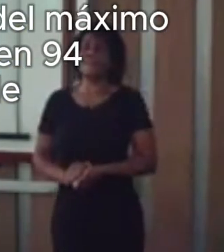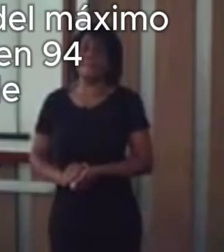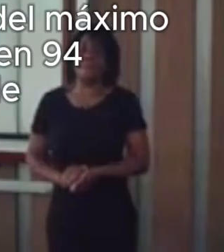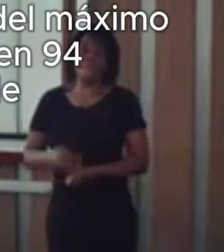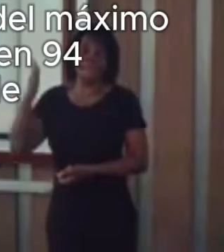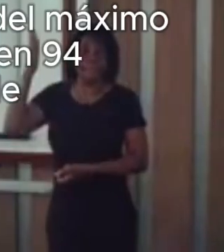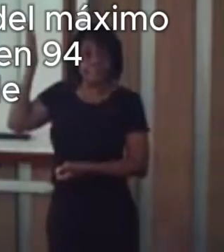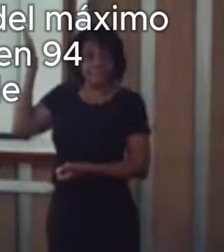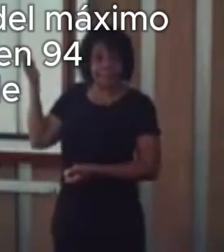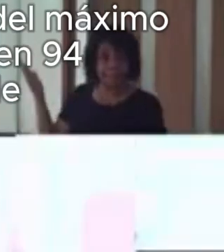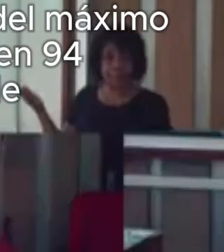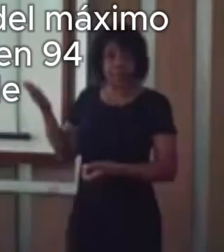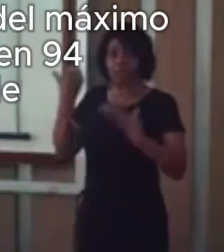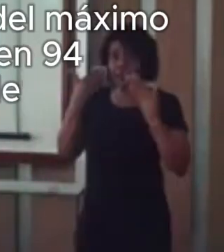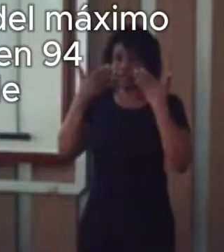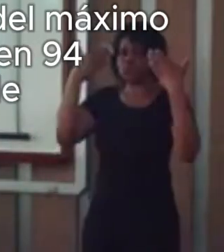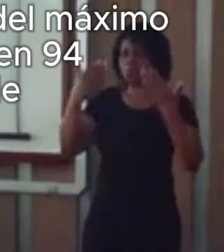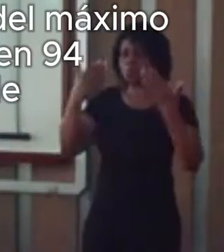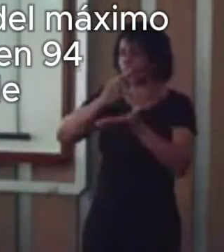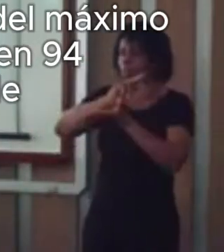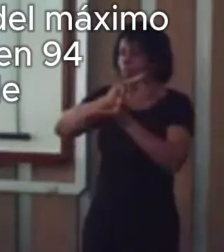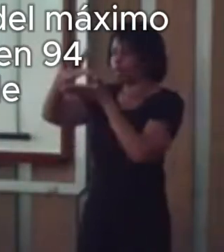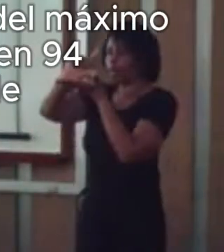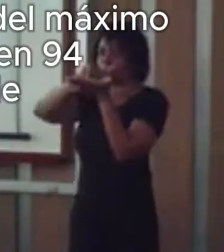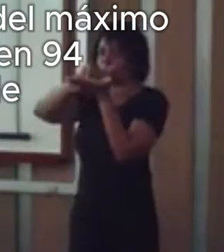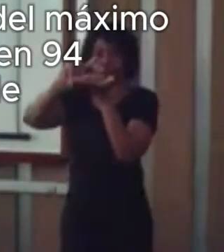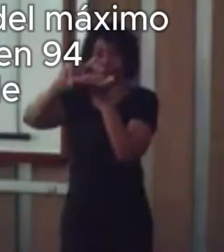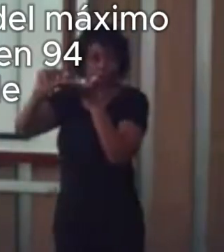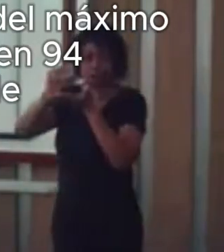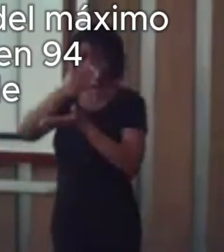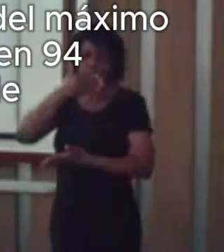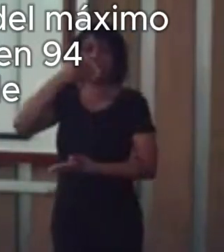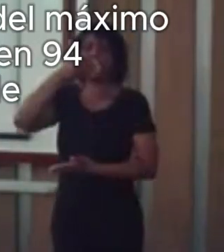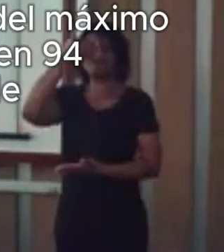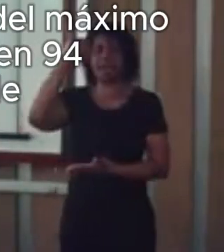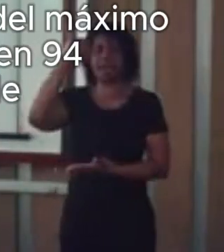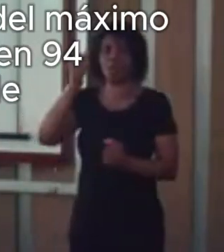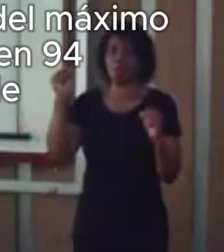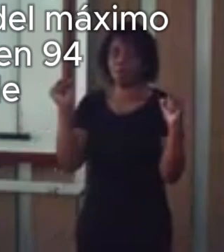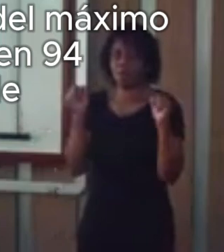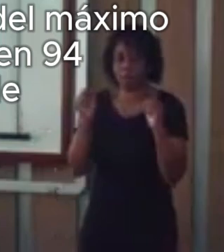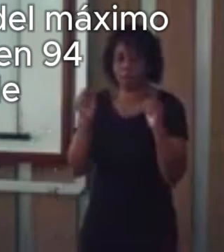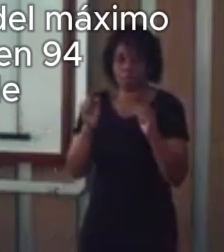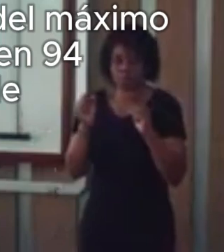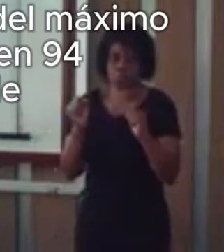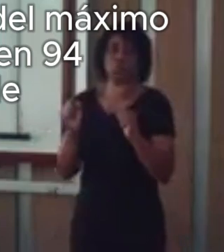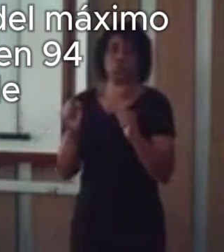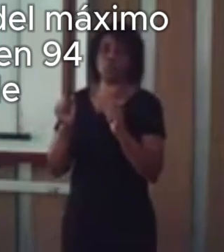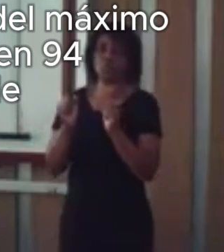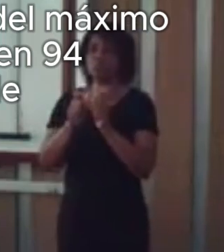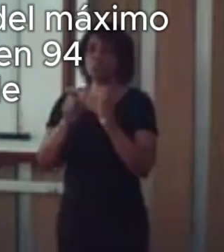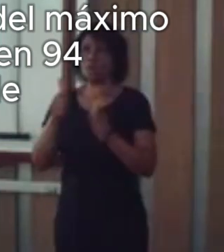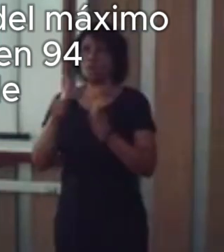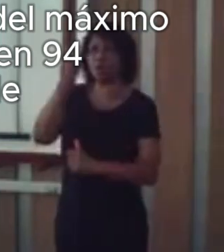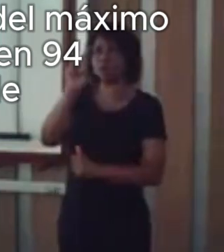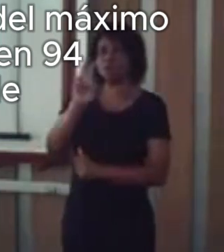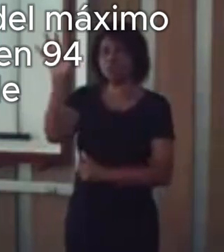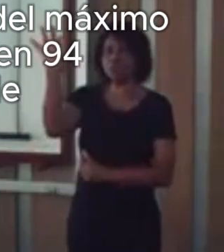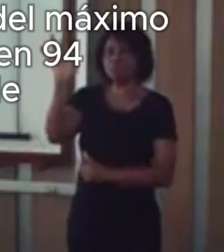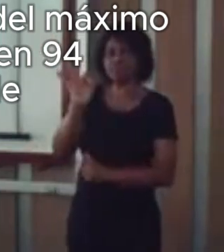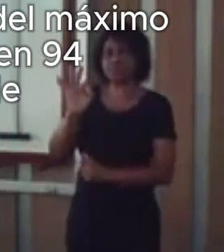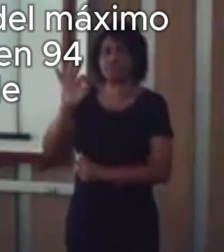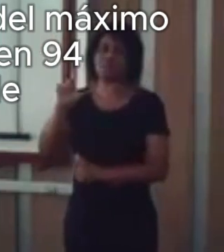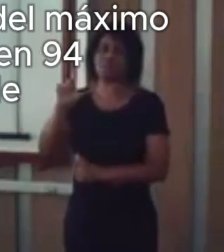Isso daqui foi demonstrado em vários artigos, né, que essa melhora motora é, no máximo, 15%. Tem